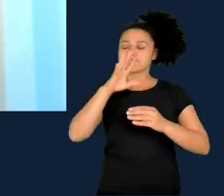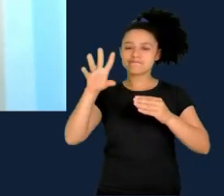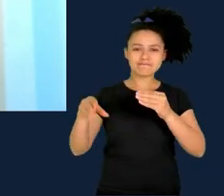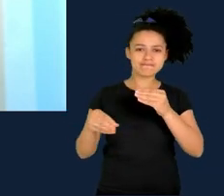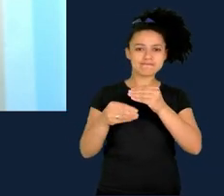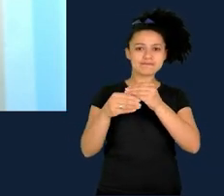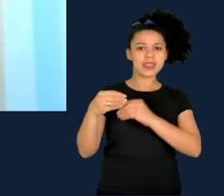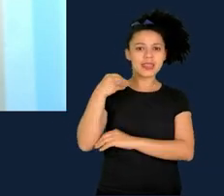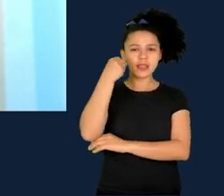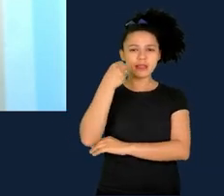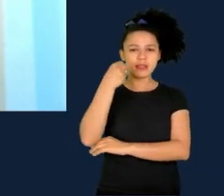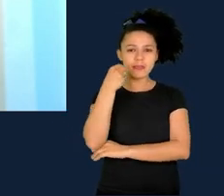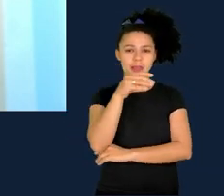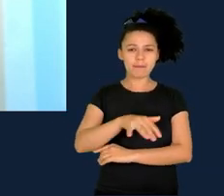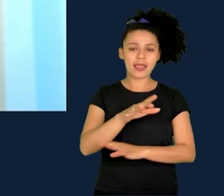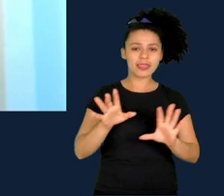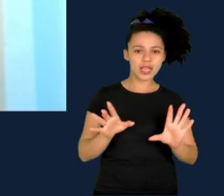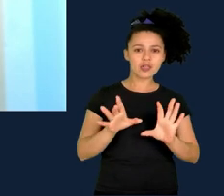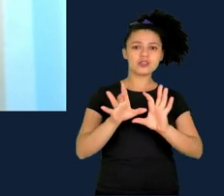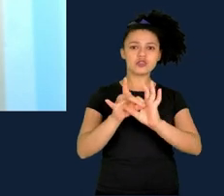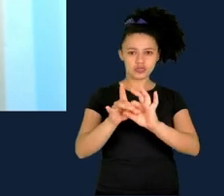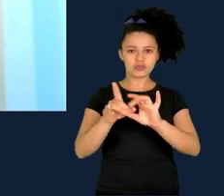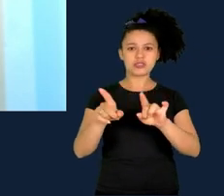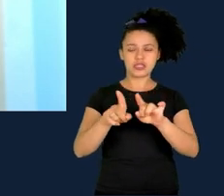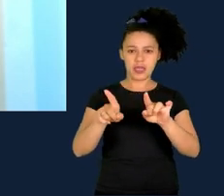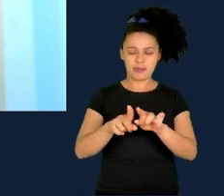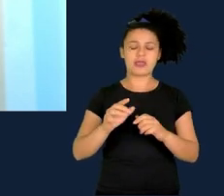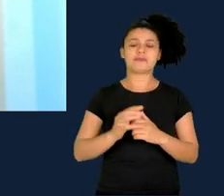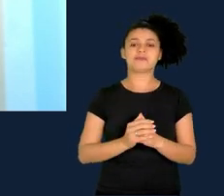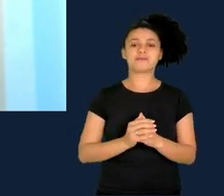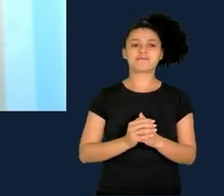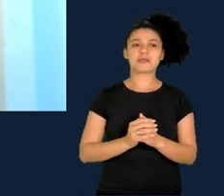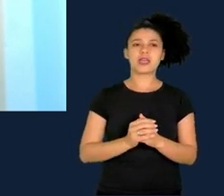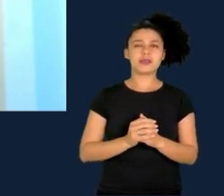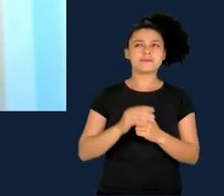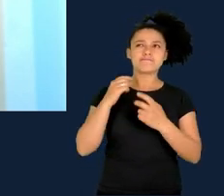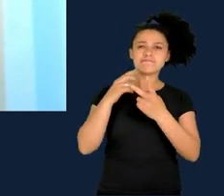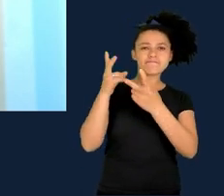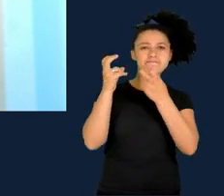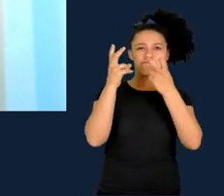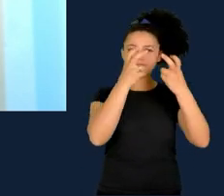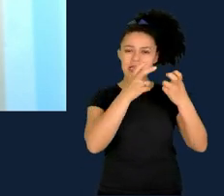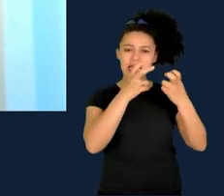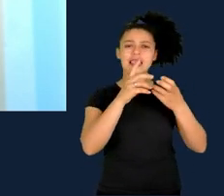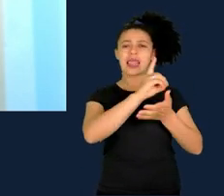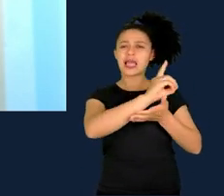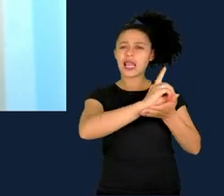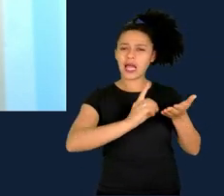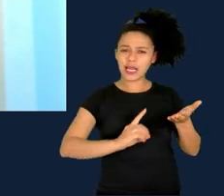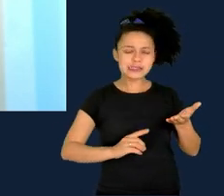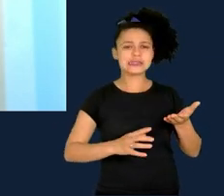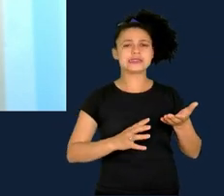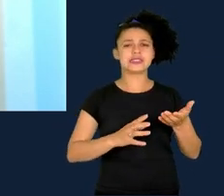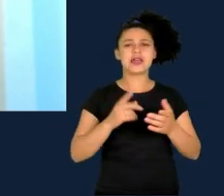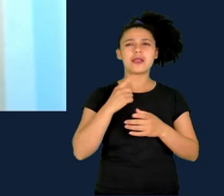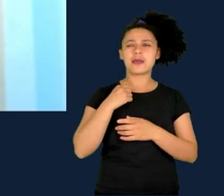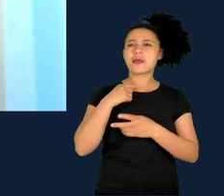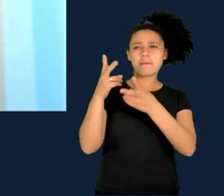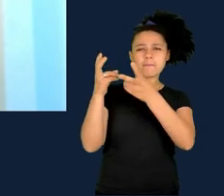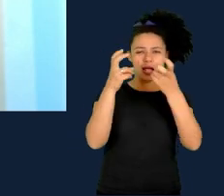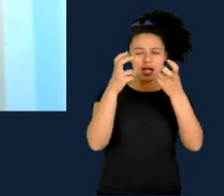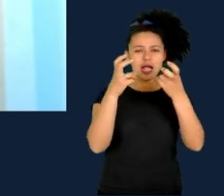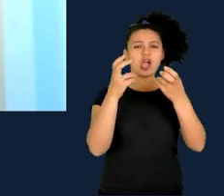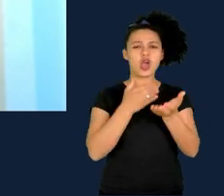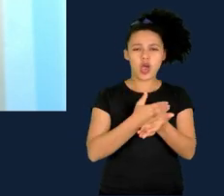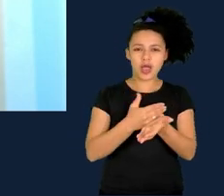experiências locais e um contexto regional com as proclamações e declarações que estão surgindo a partir como